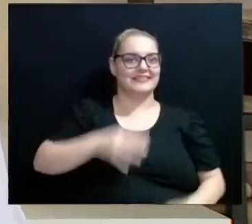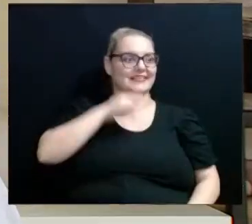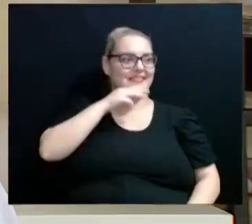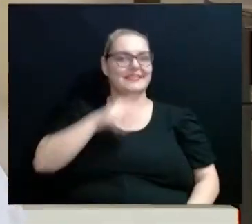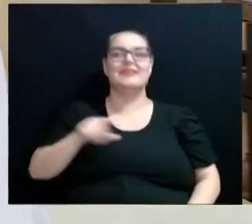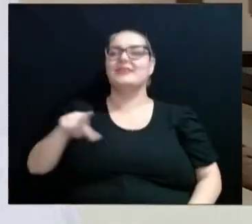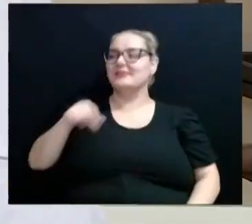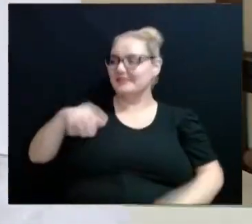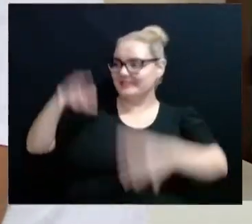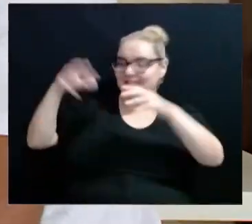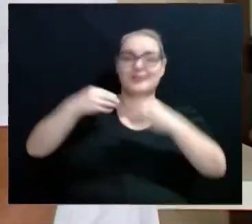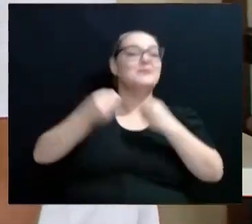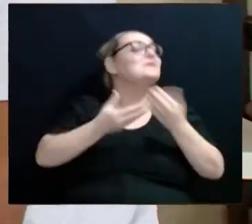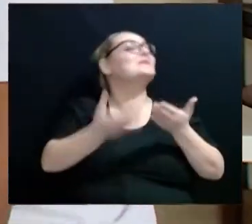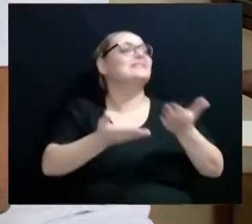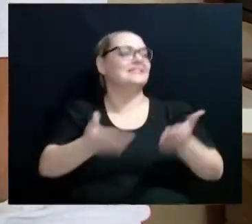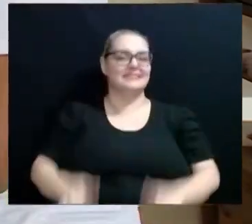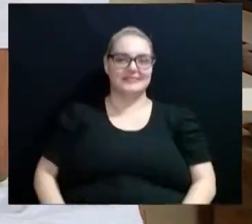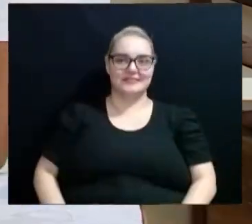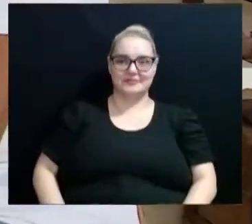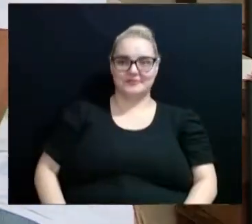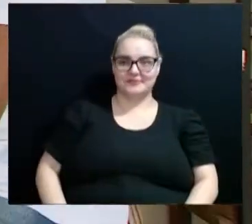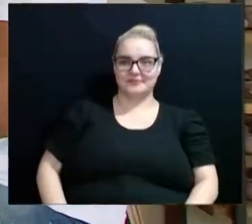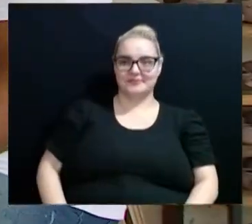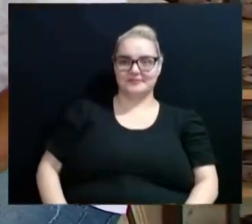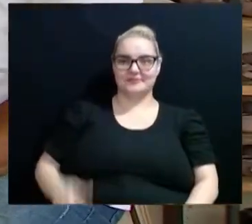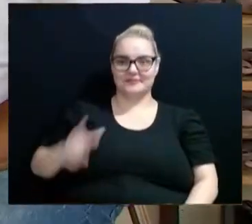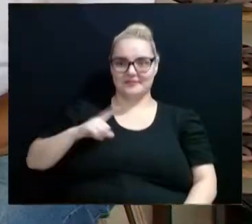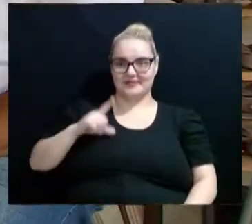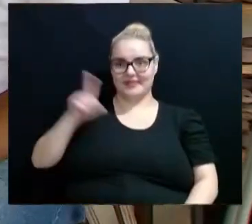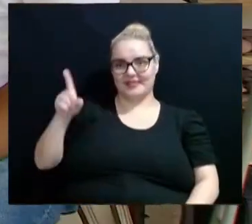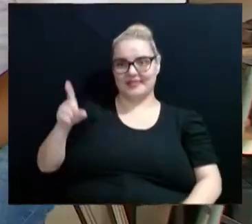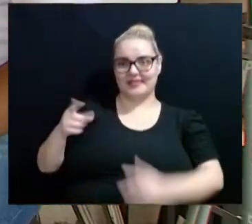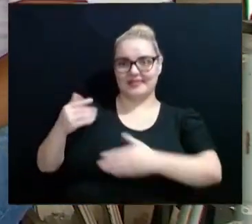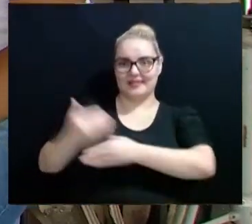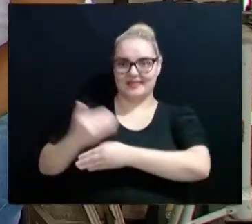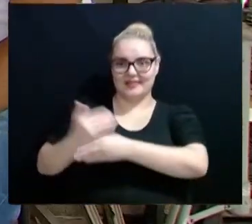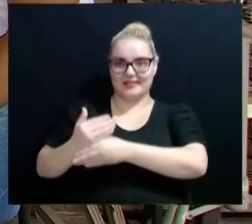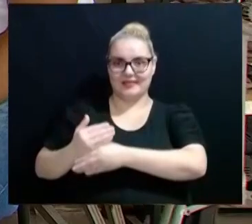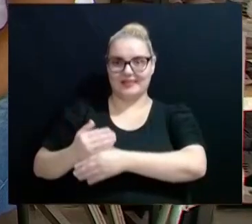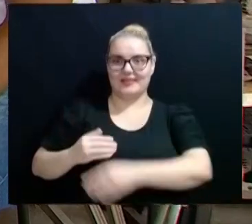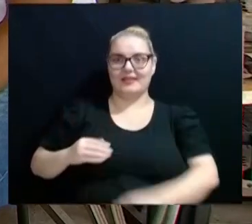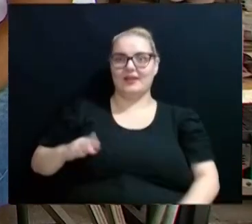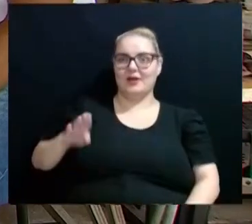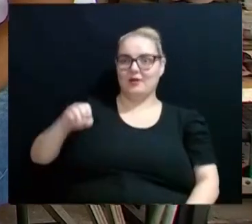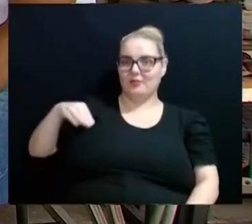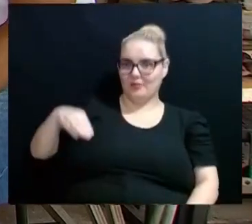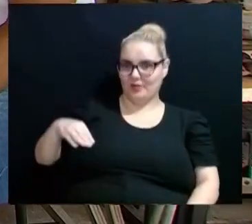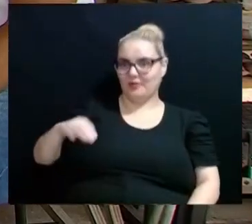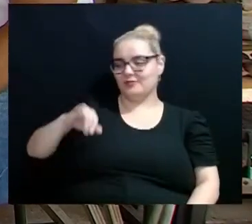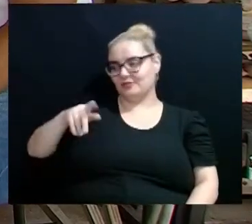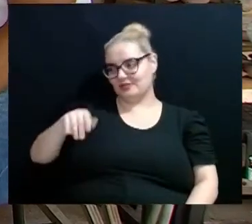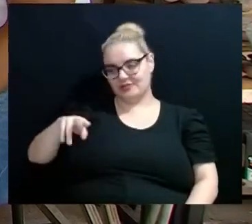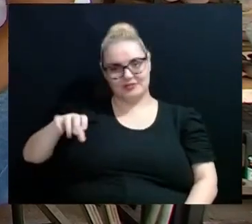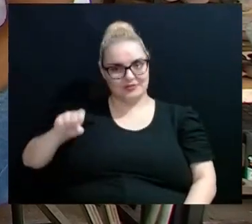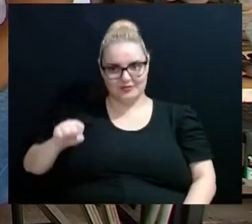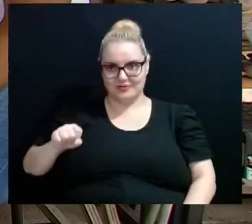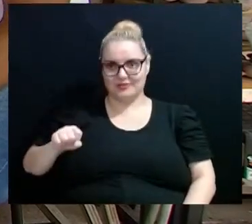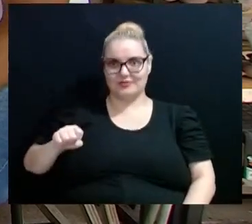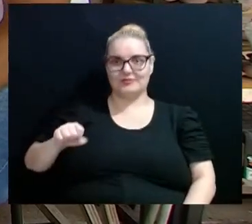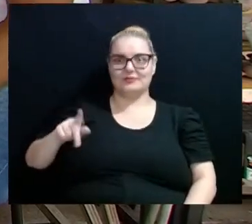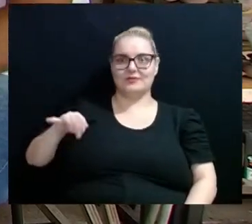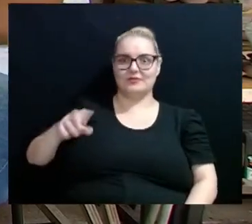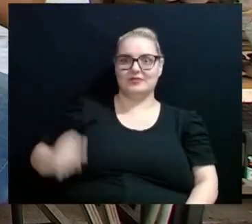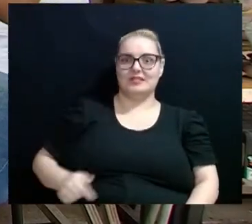nesse período de fevereiro e março, como que Opção você chuva. conseguiu lidar com isso? Eu tinha uma obra lá em Bom Jesus